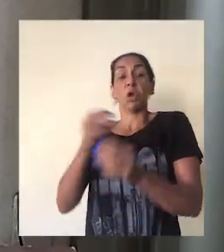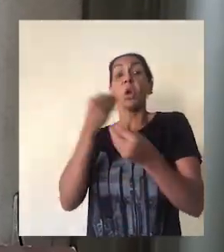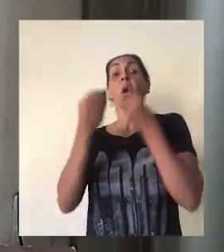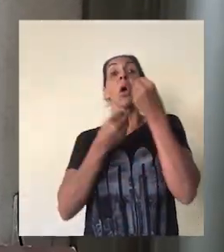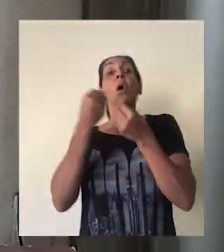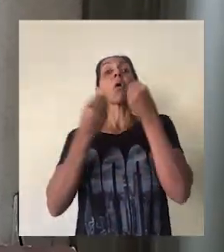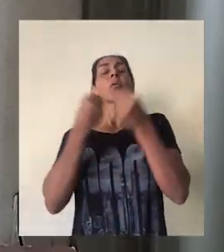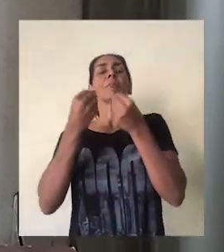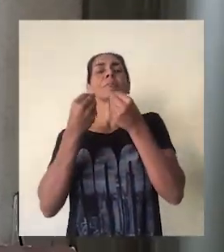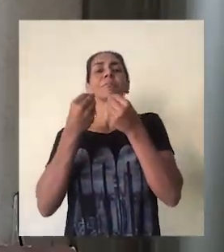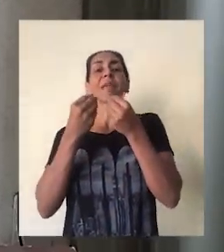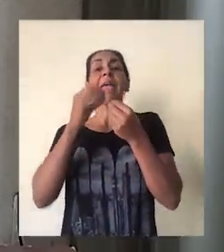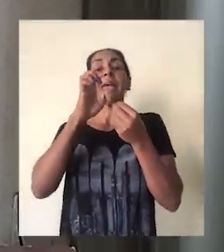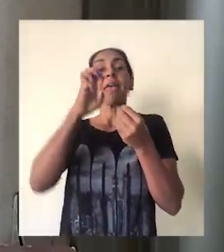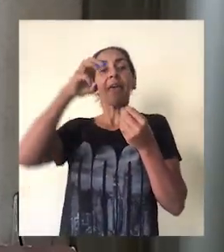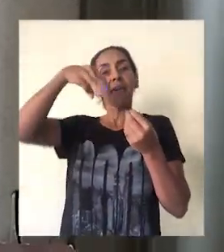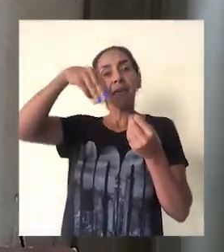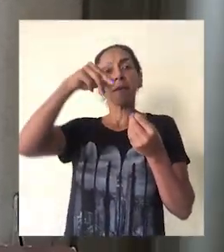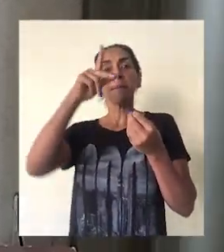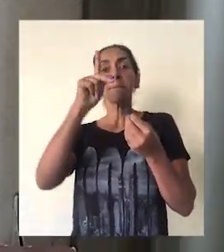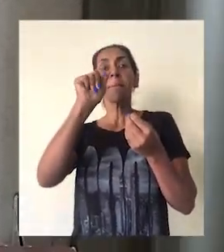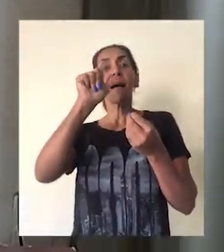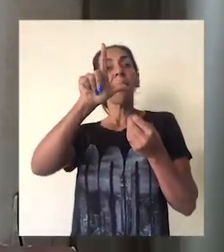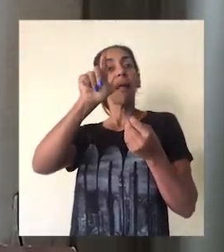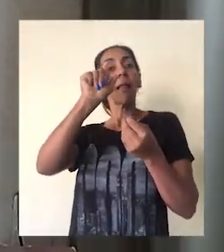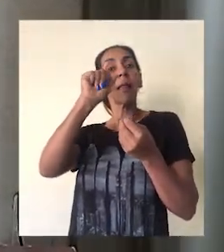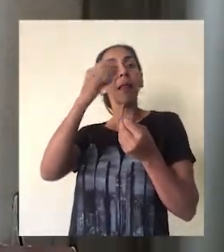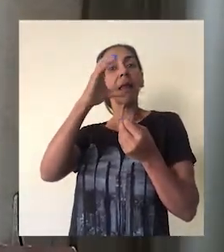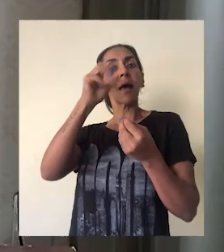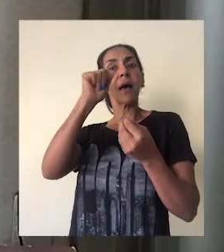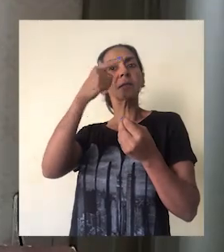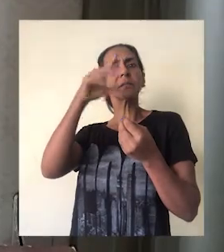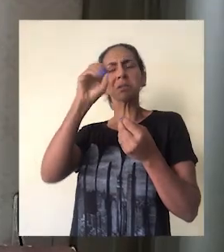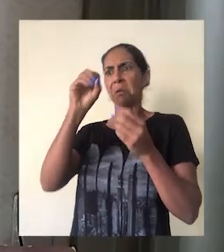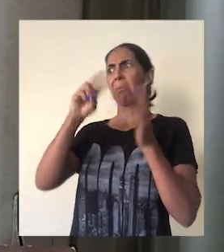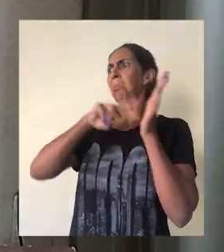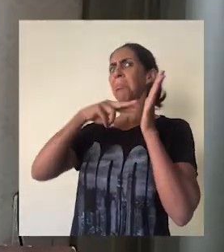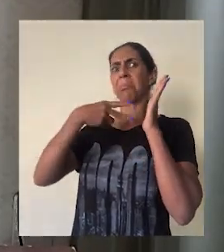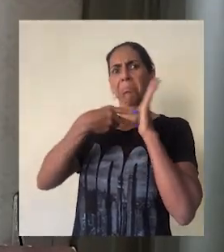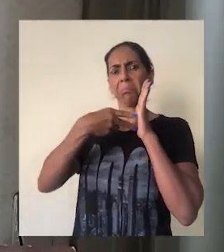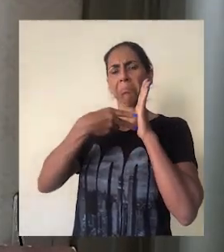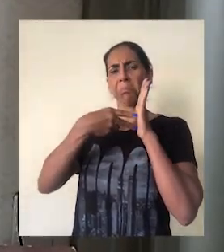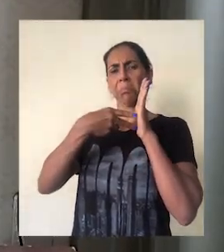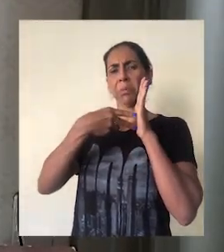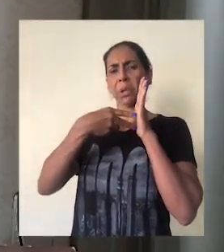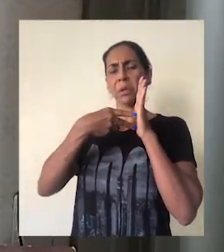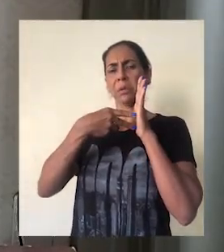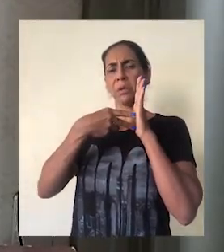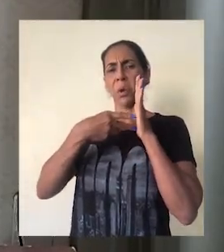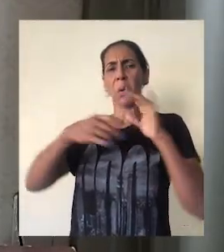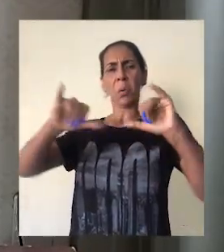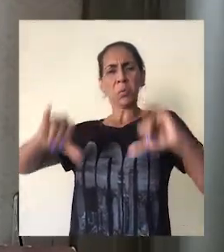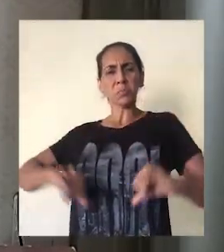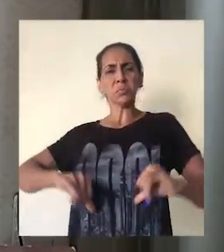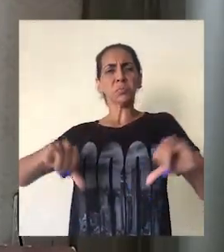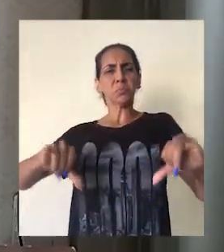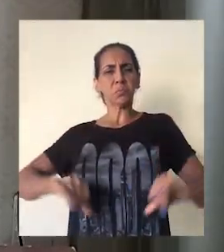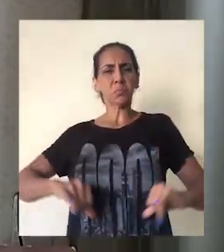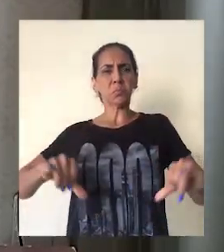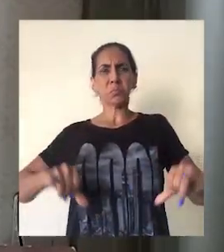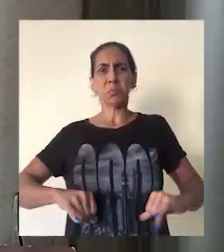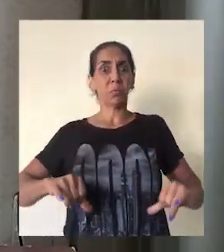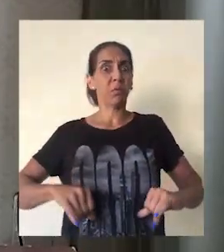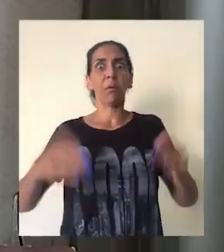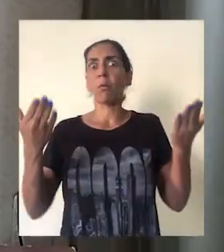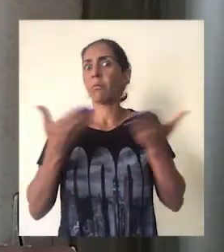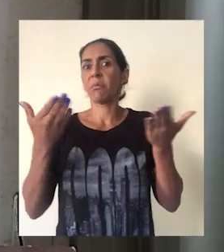principalmente através de uma técnica chamada empalação. Empalação é uma técnica de tortura muito conhecida da época, que eu